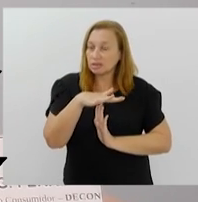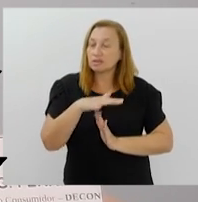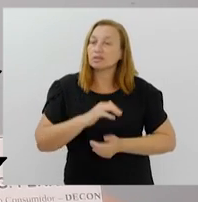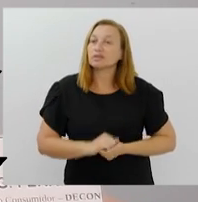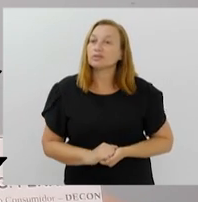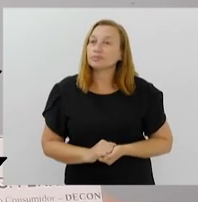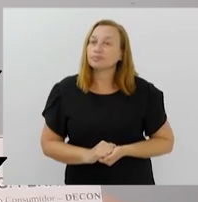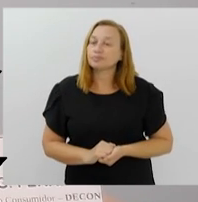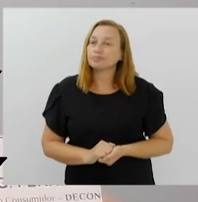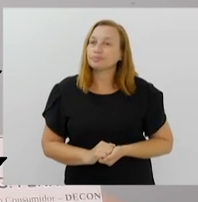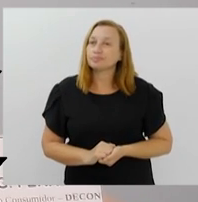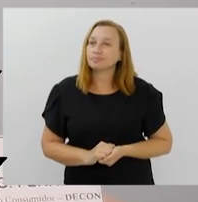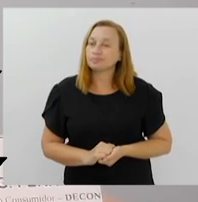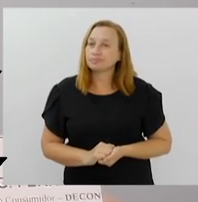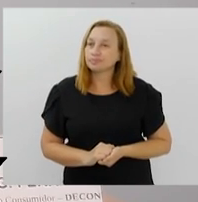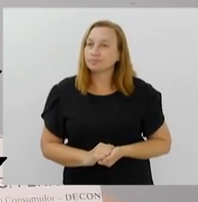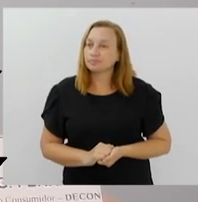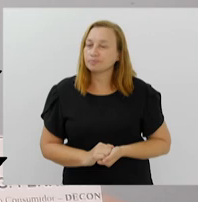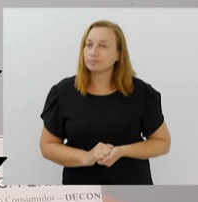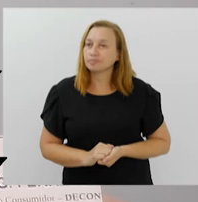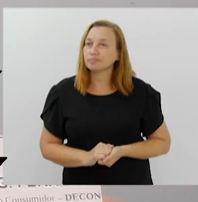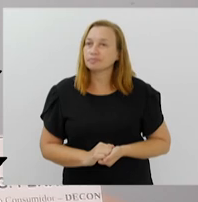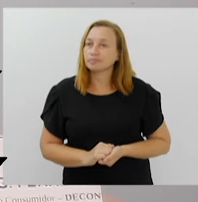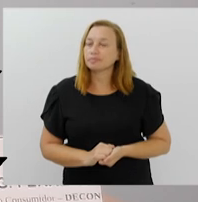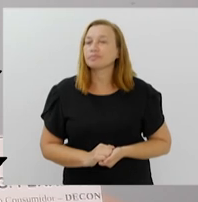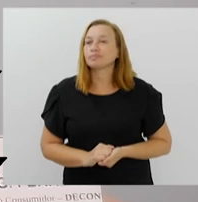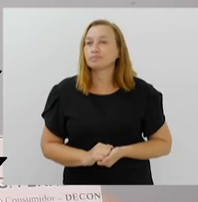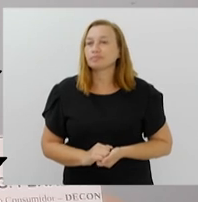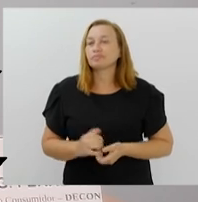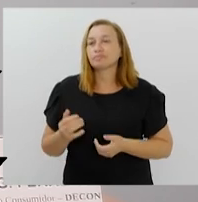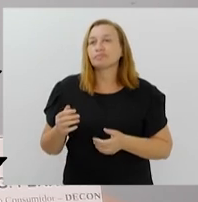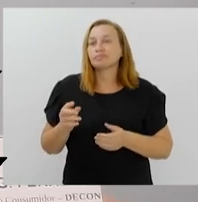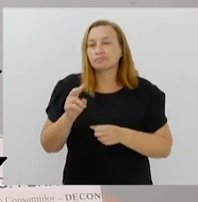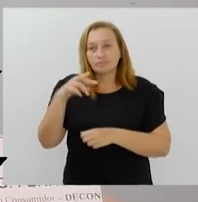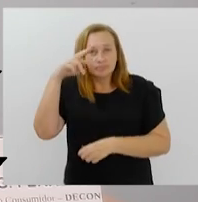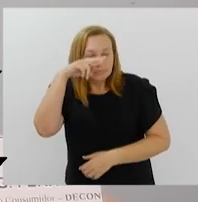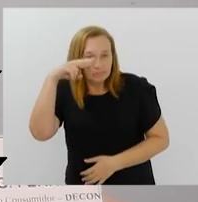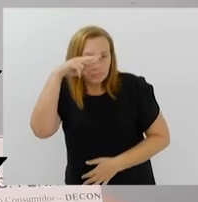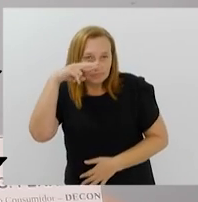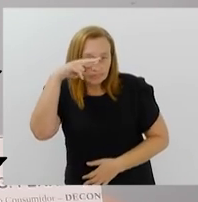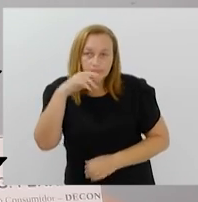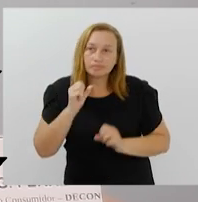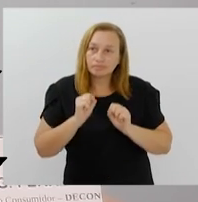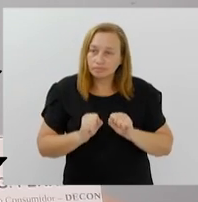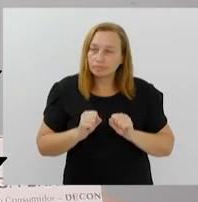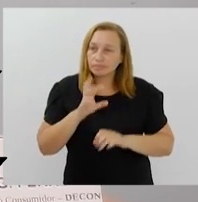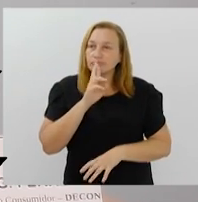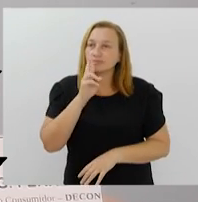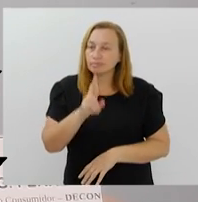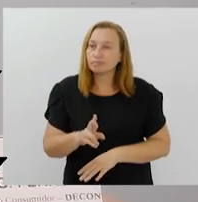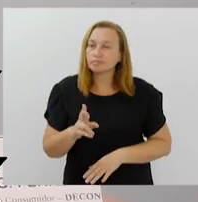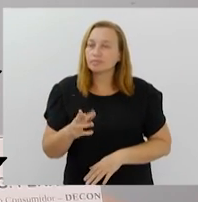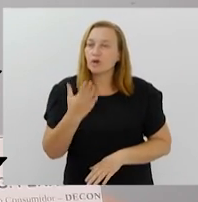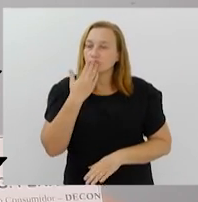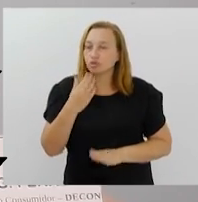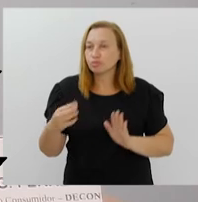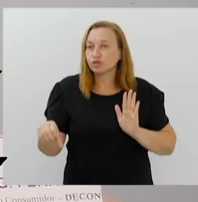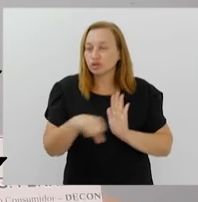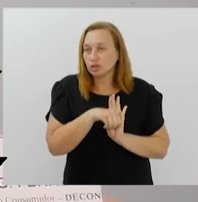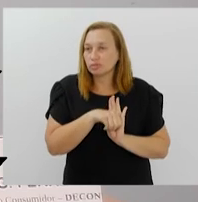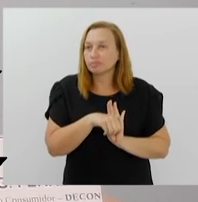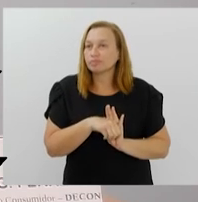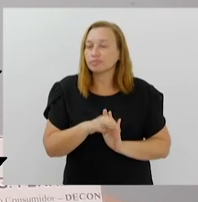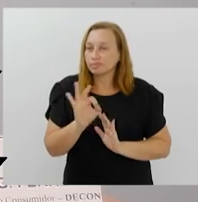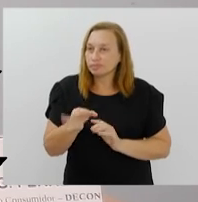eh tá sendo processada tá sendo devidamente investigada para que possa de alguma forma responder esse tipo de crime tenham